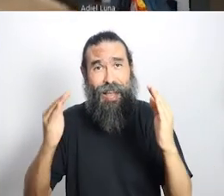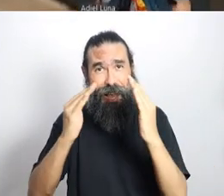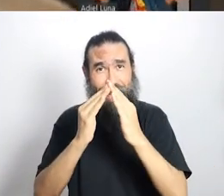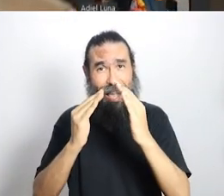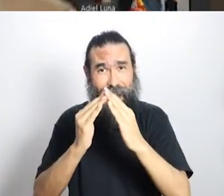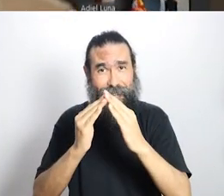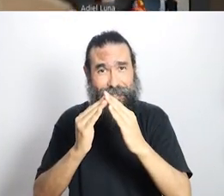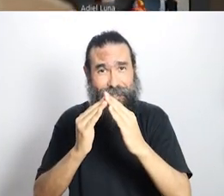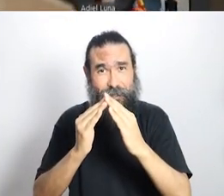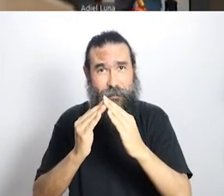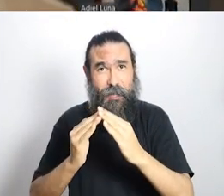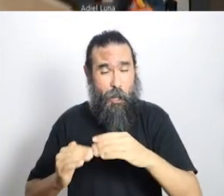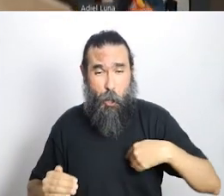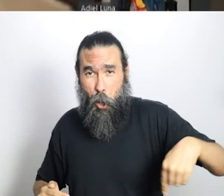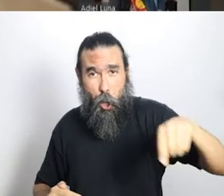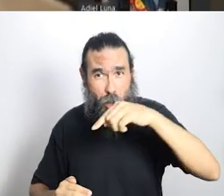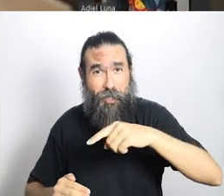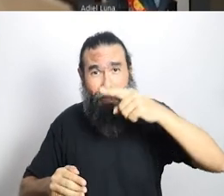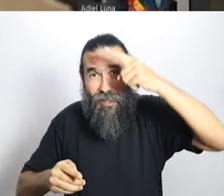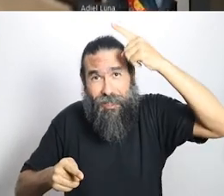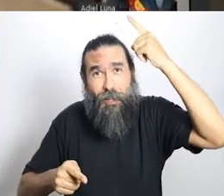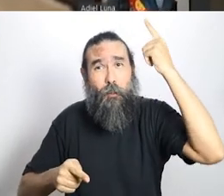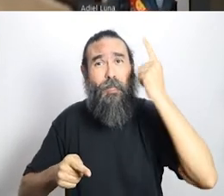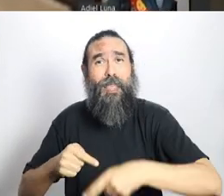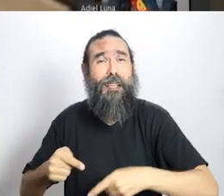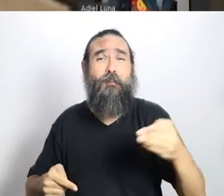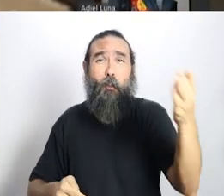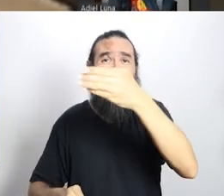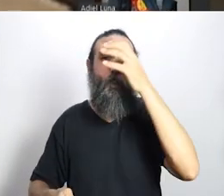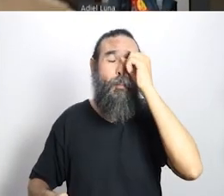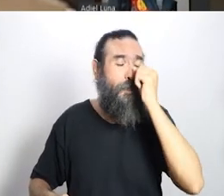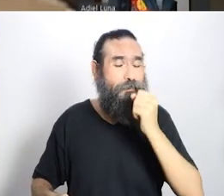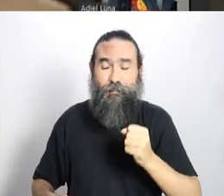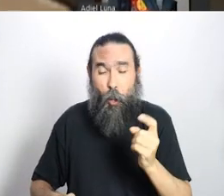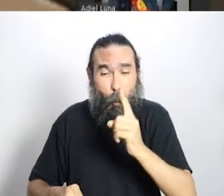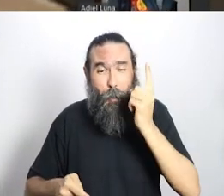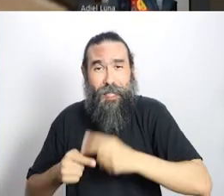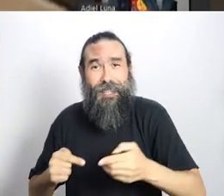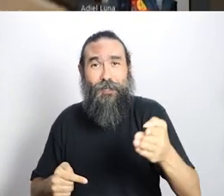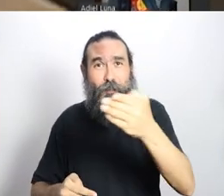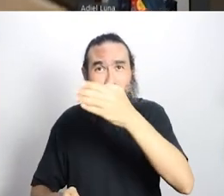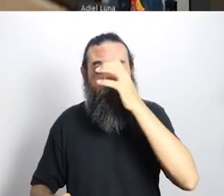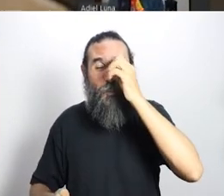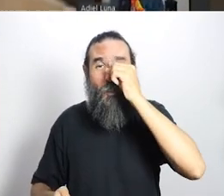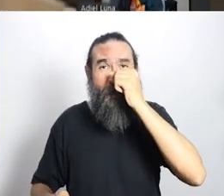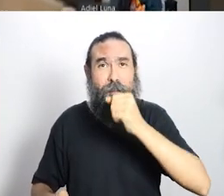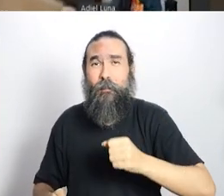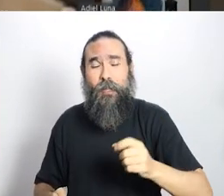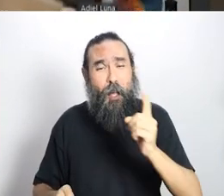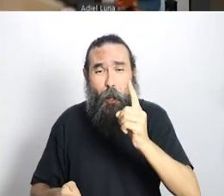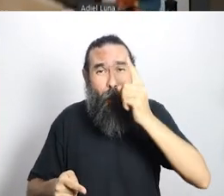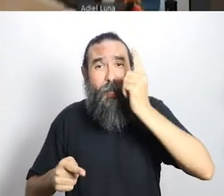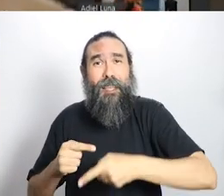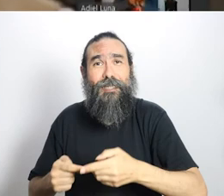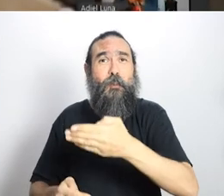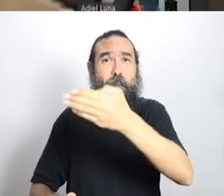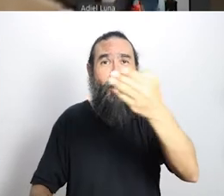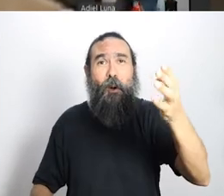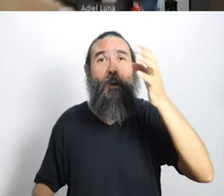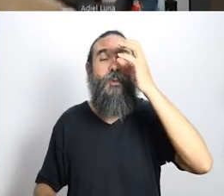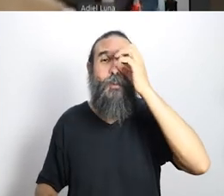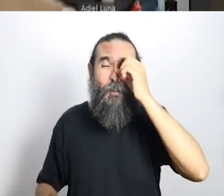ficar nesta casa, Adiel, nós não deixamos esse povo dormir. Nós não deixamos esse povo